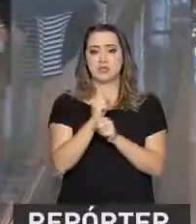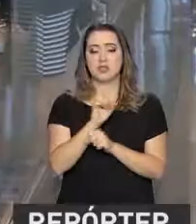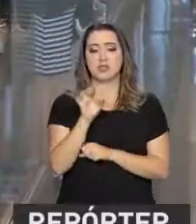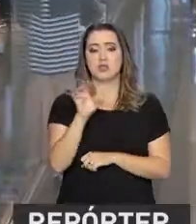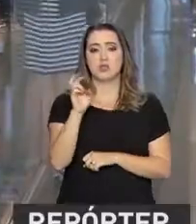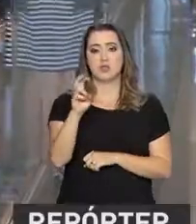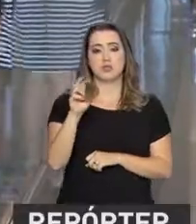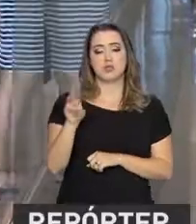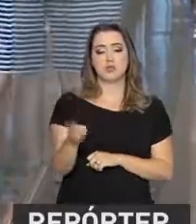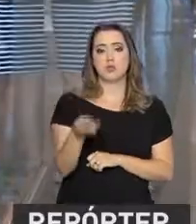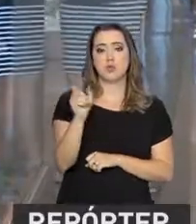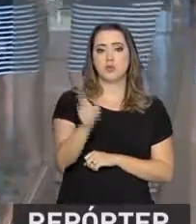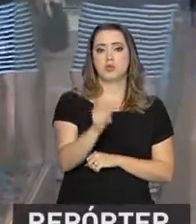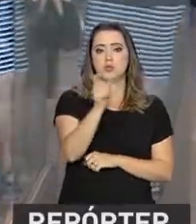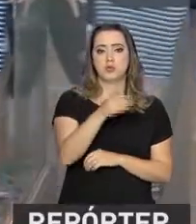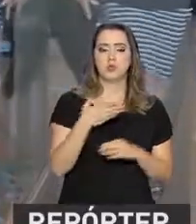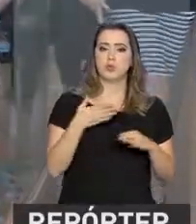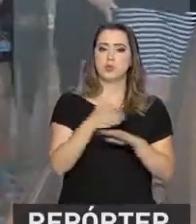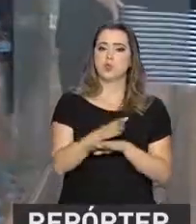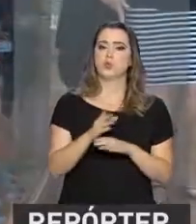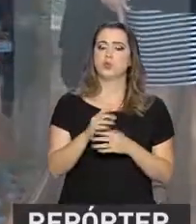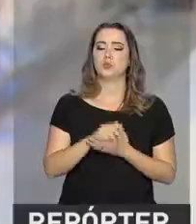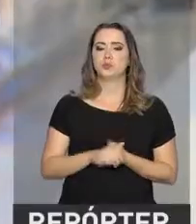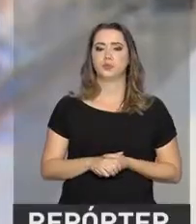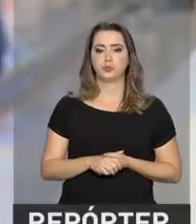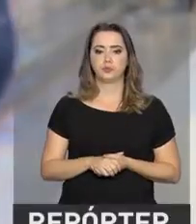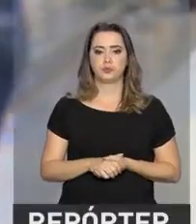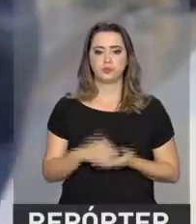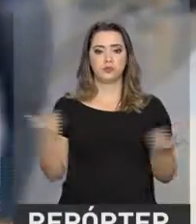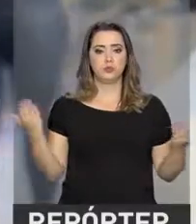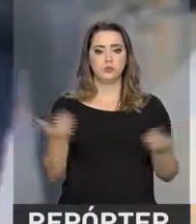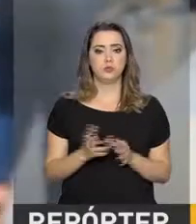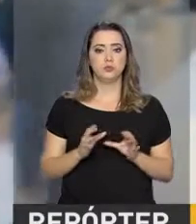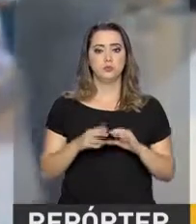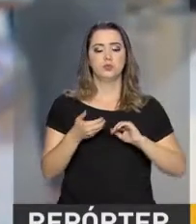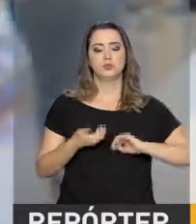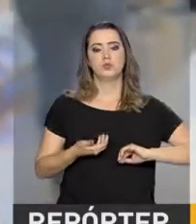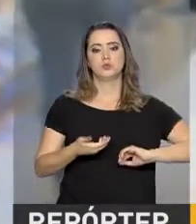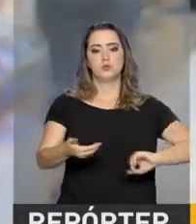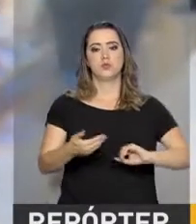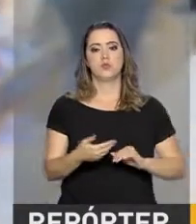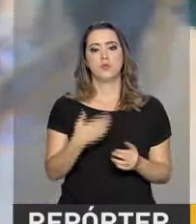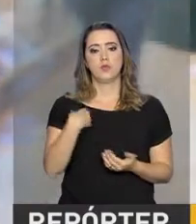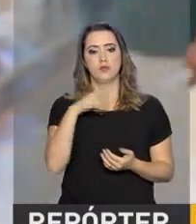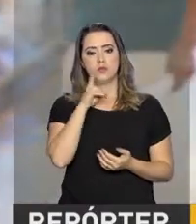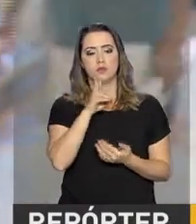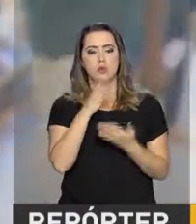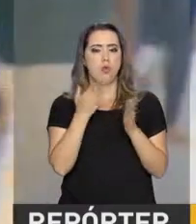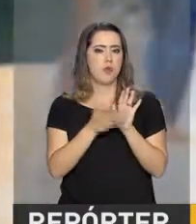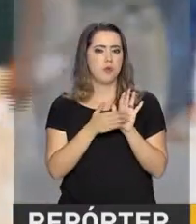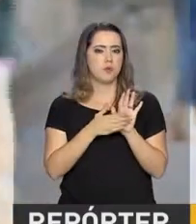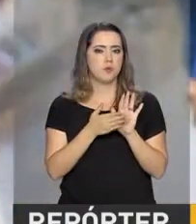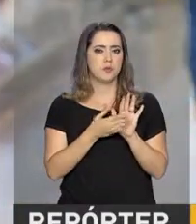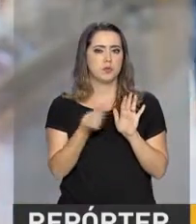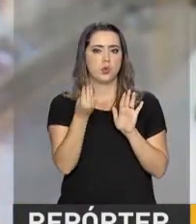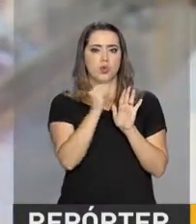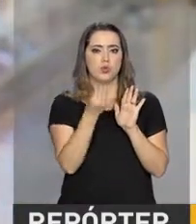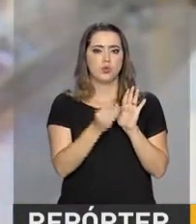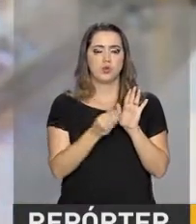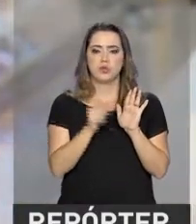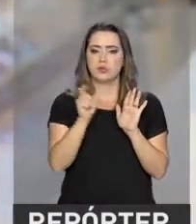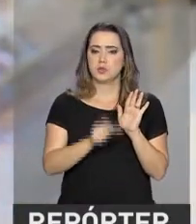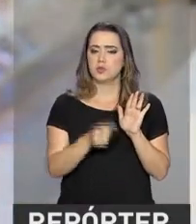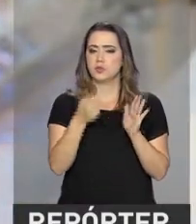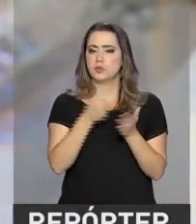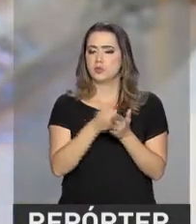5 milhões de brasileiros fazem parte da lista. Agora, o Congresso Nacional analisa a proposta para tornar a inclusão de bons pagadores